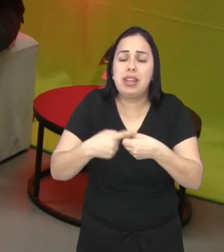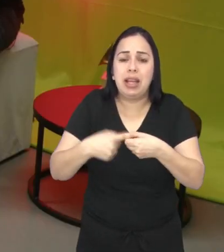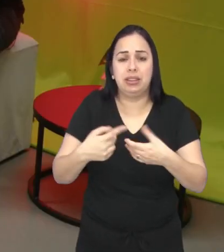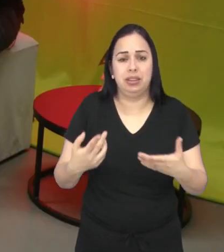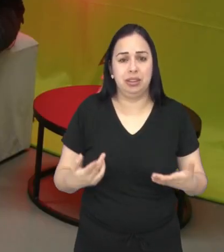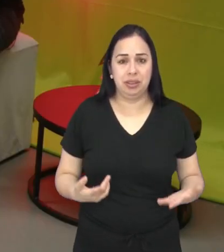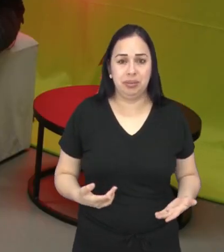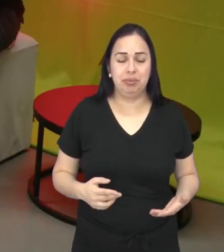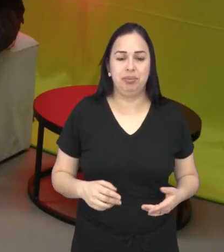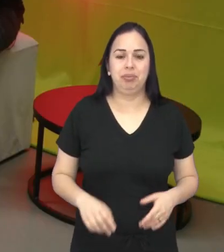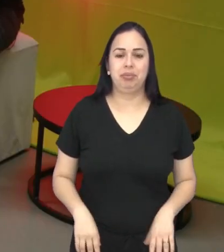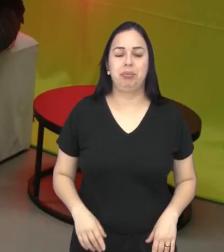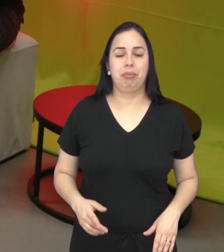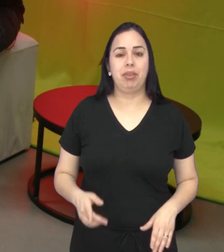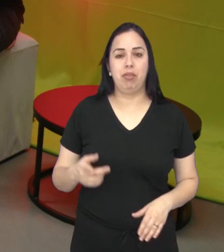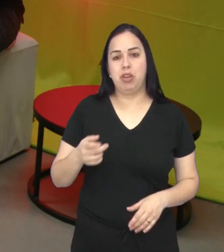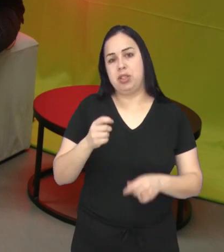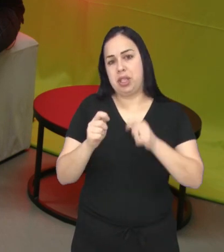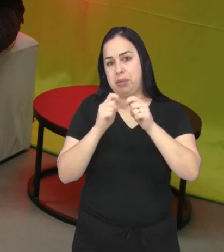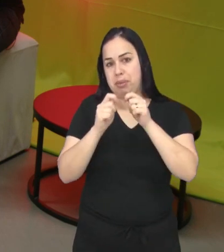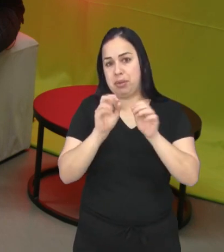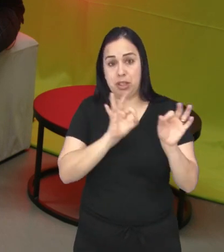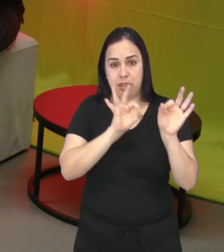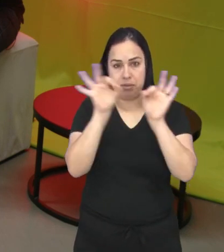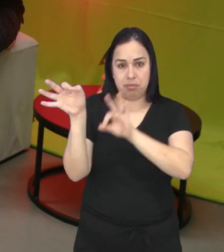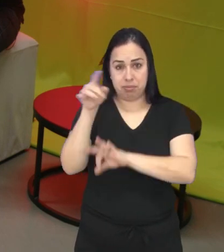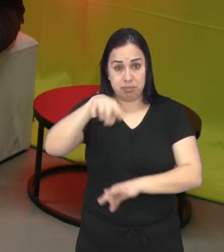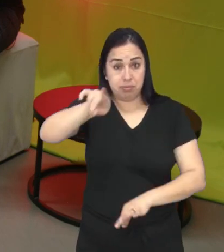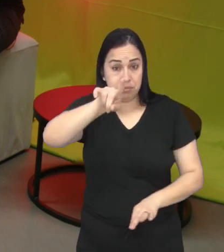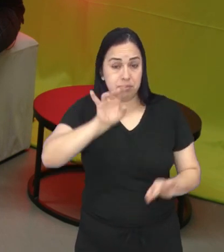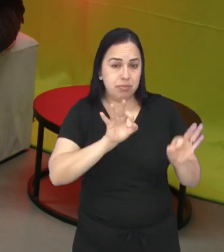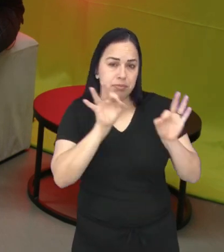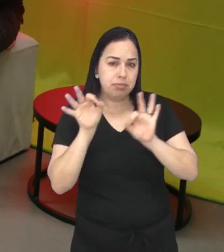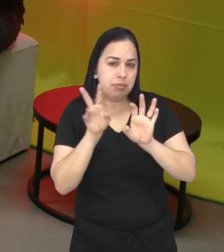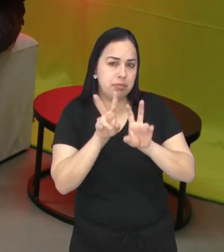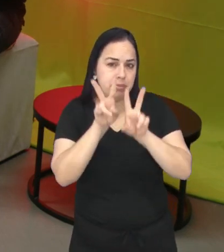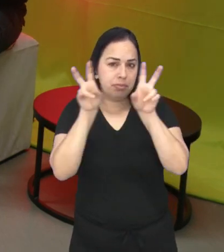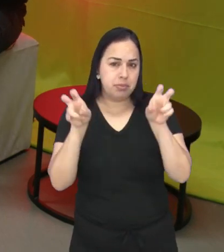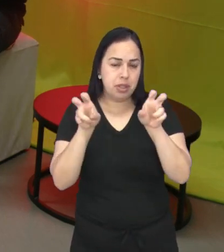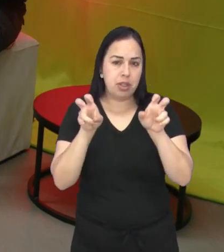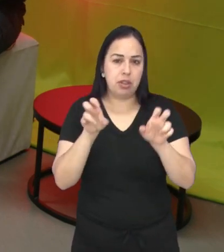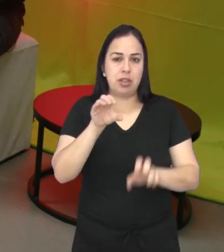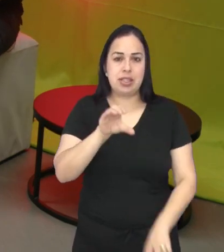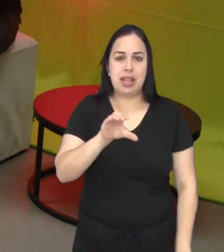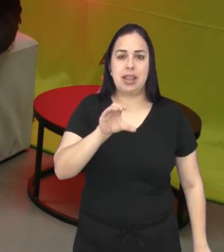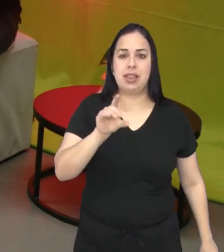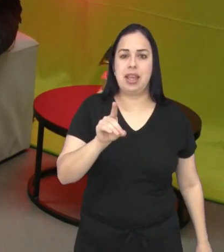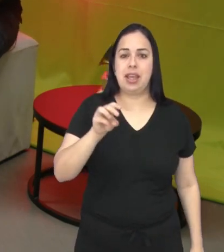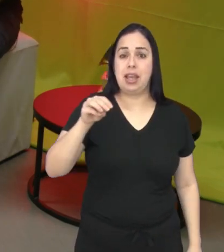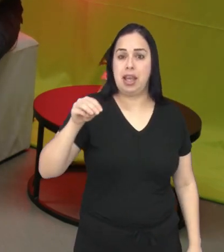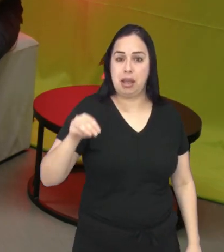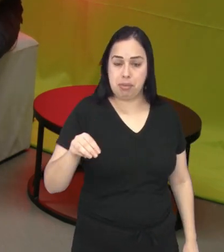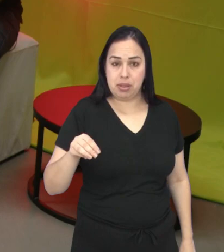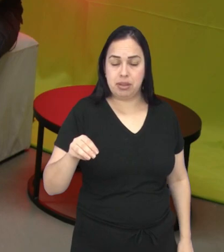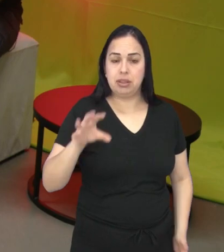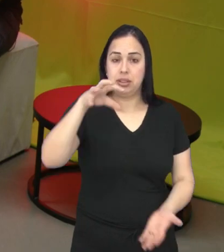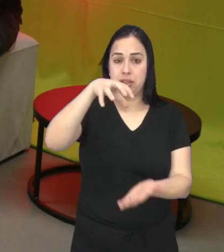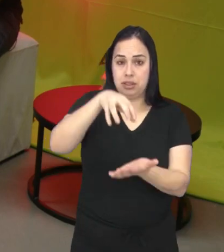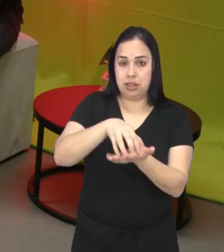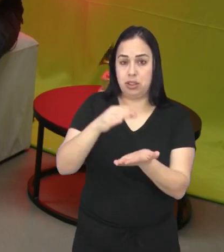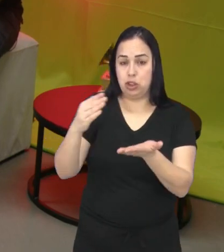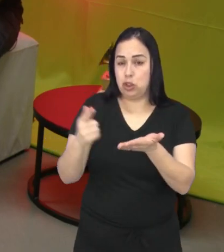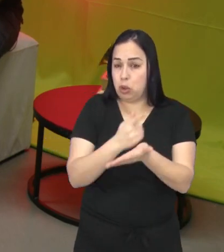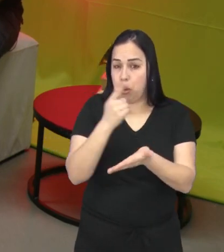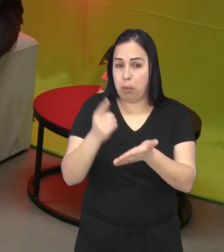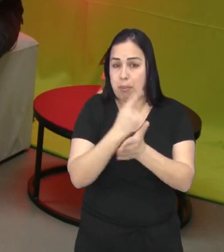uma matéria aqui que a Tamires fez, vocês vão assistir uma matéria sobre o Centro de Documentação Musical de São José, que fica lá no